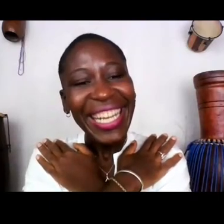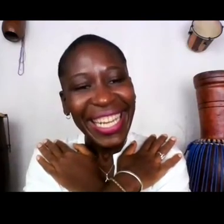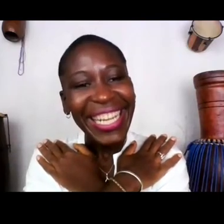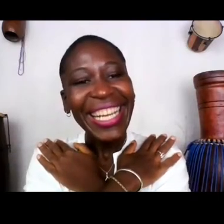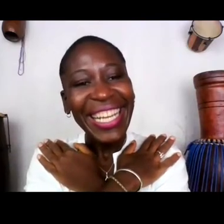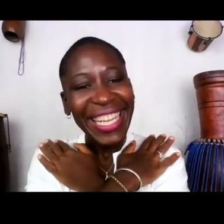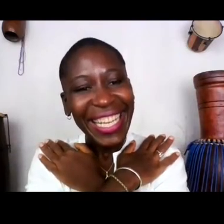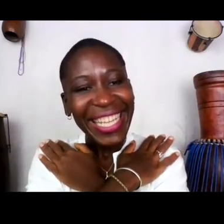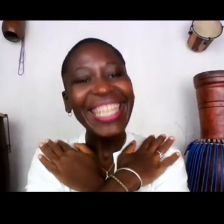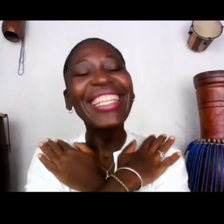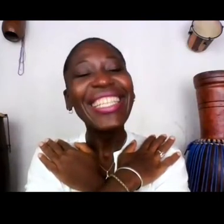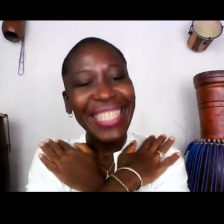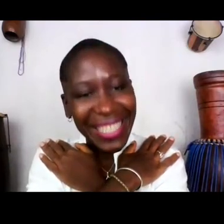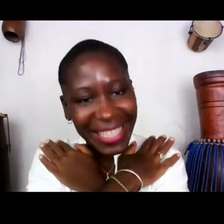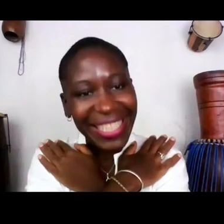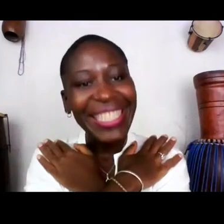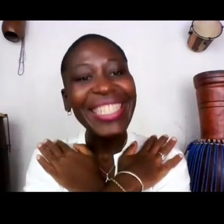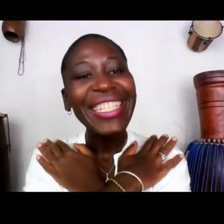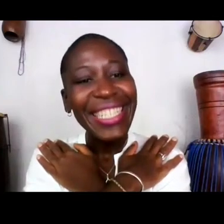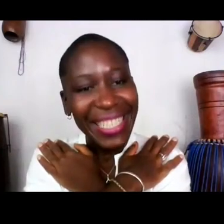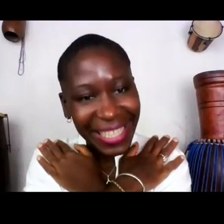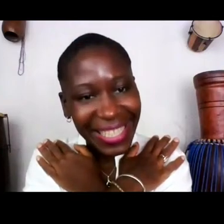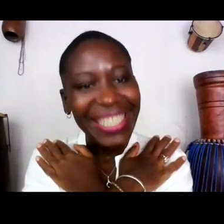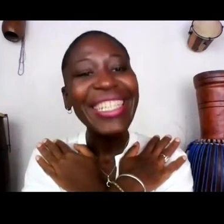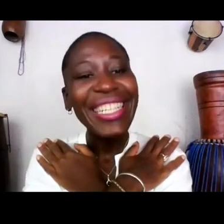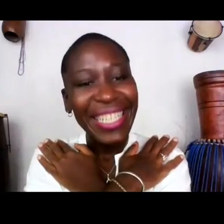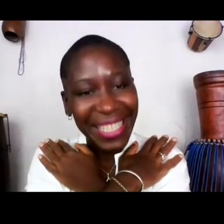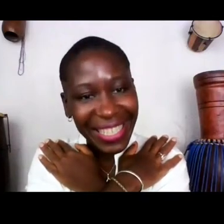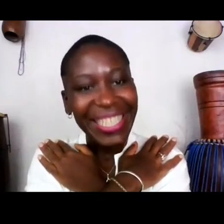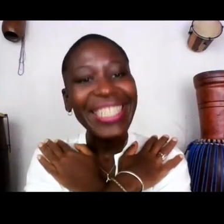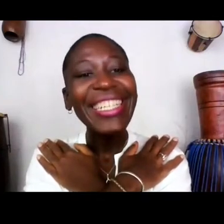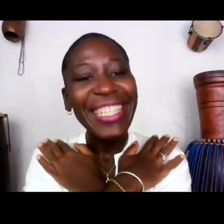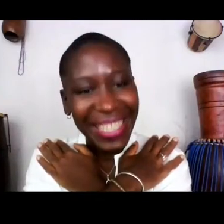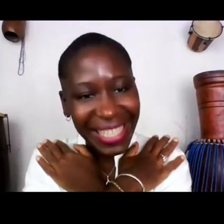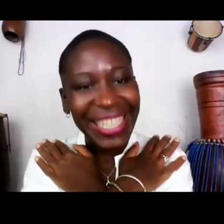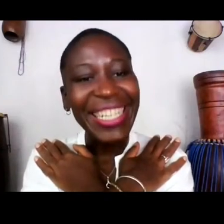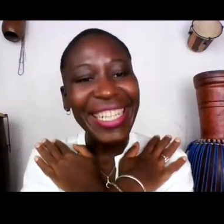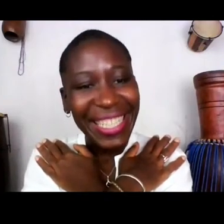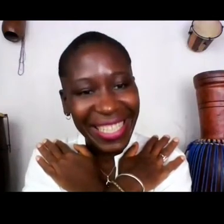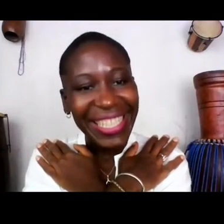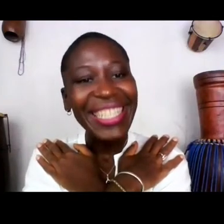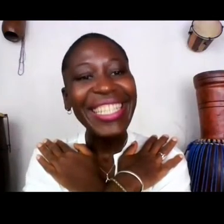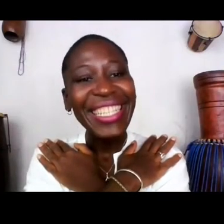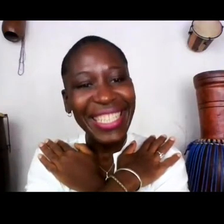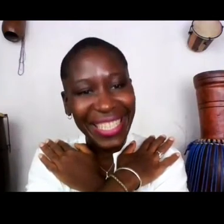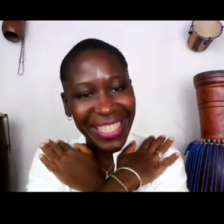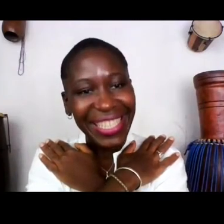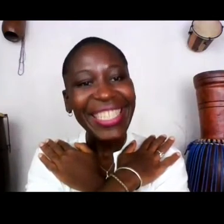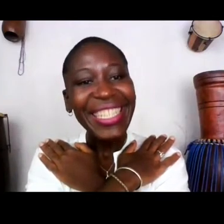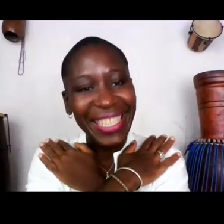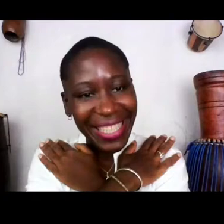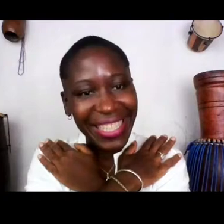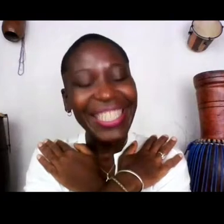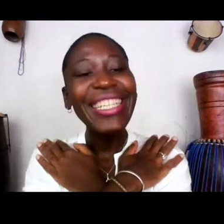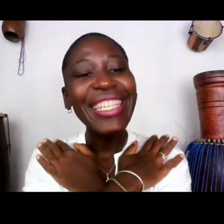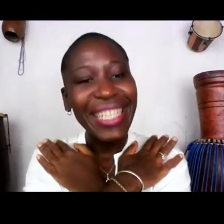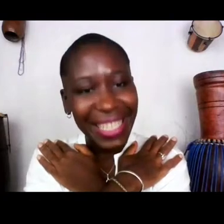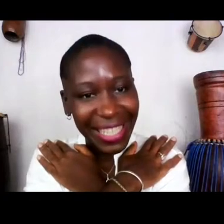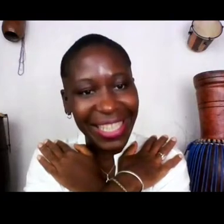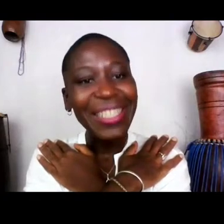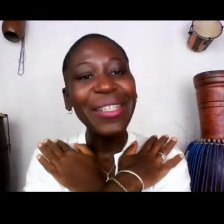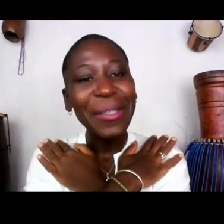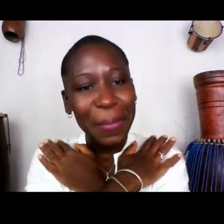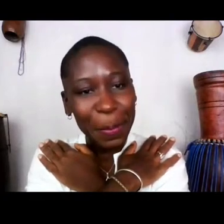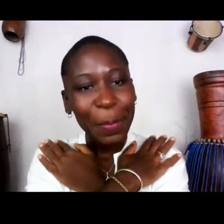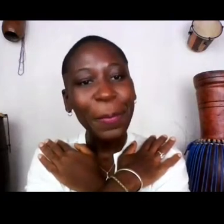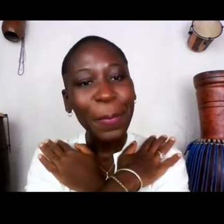entender e aprender mais sobre trocar os toques, né? A gente tem uma forma de usar o tambor diferente